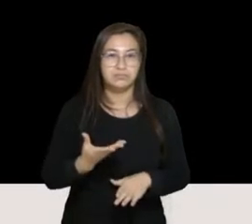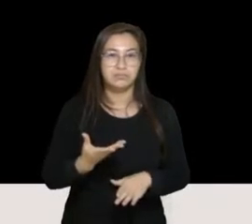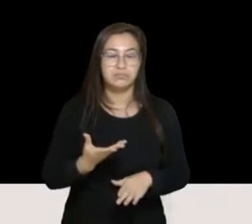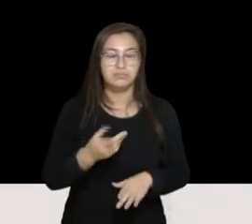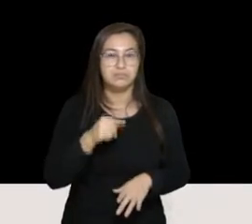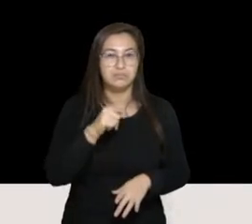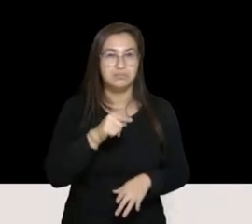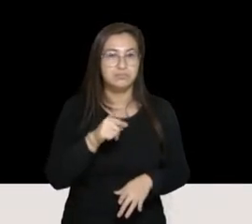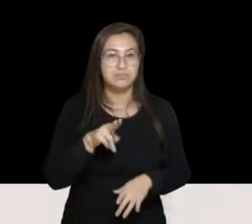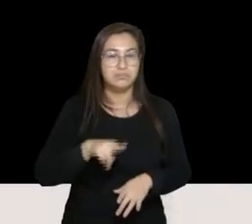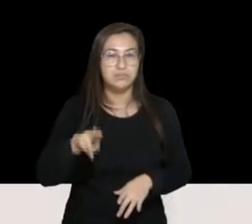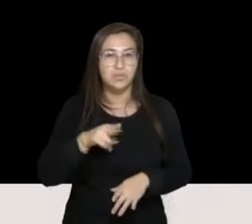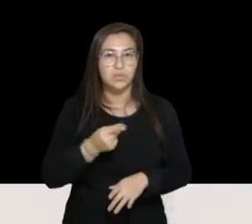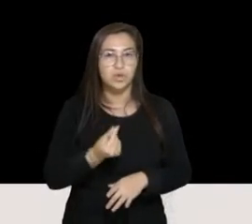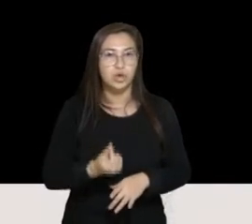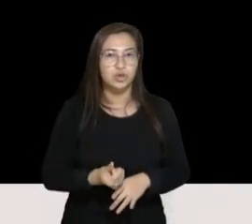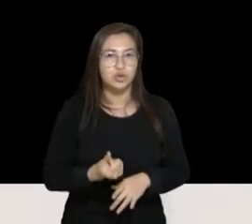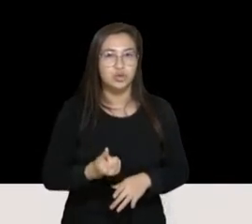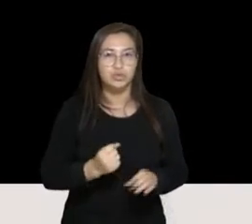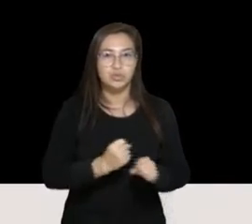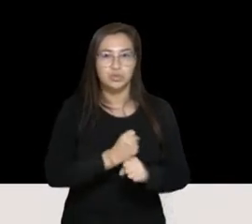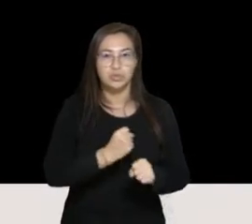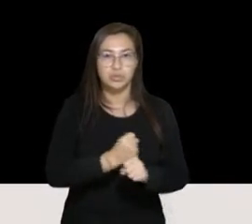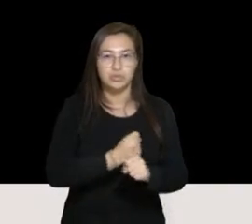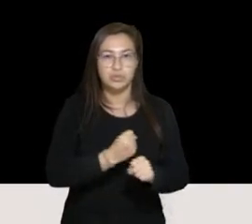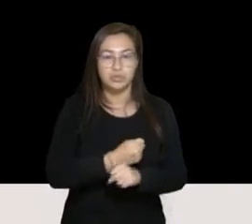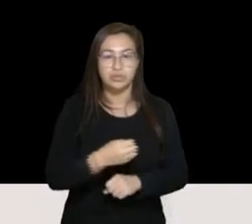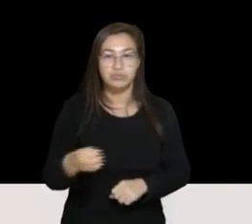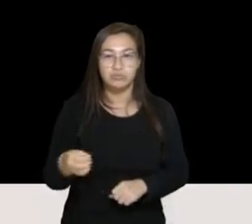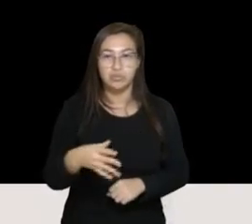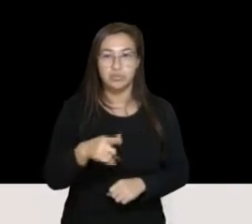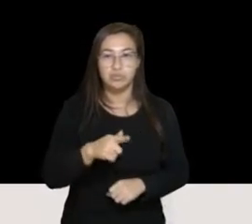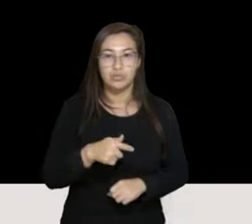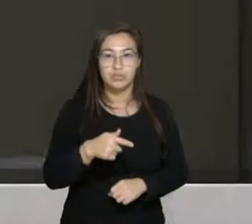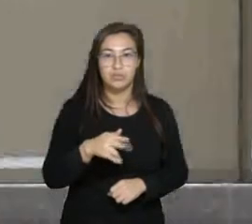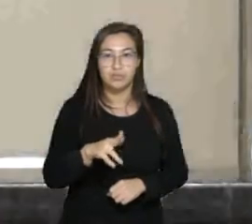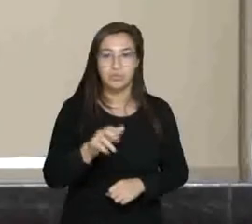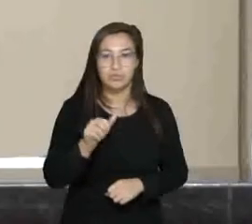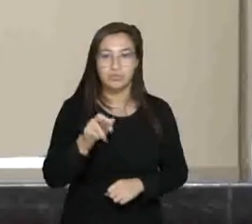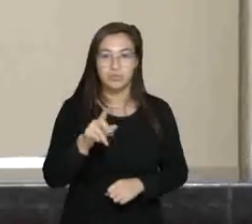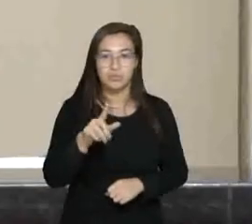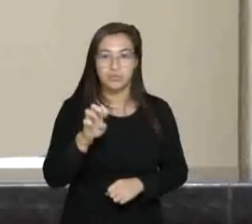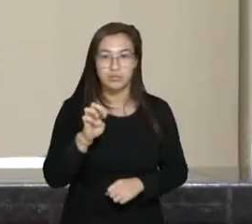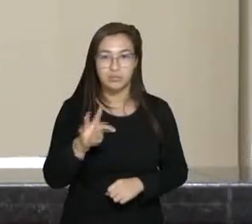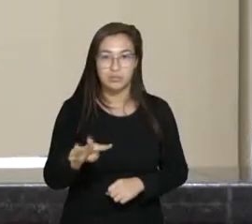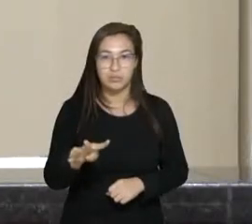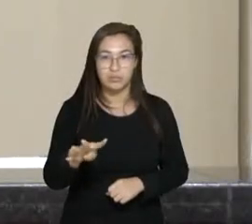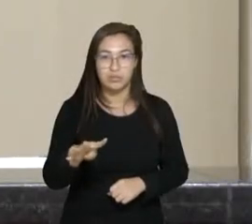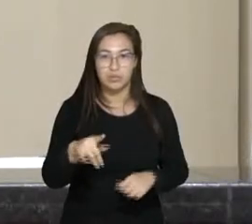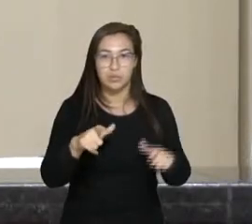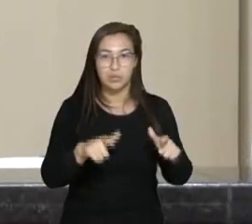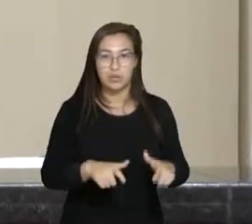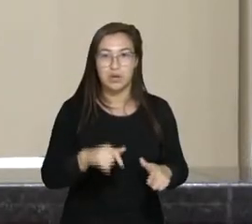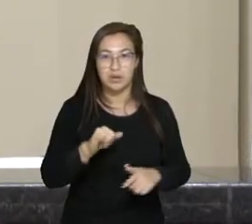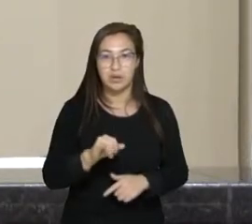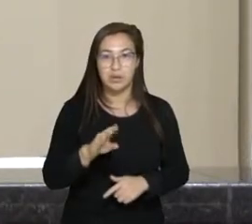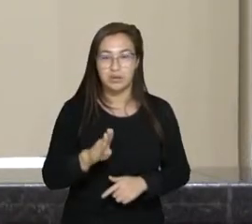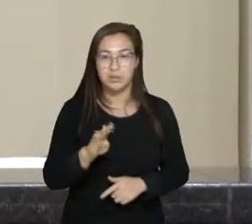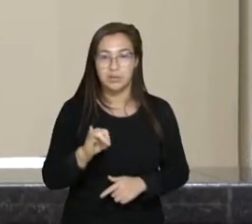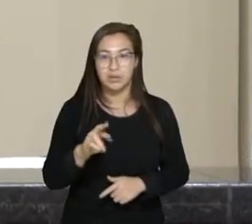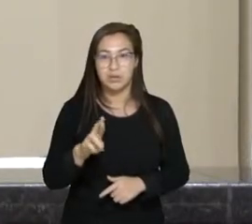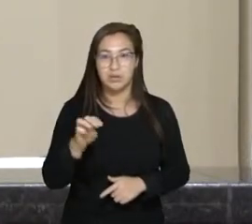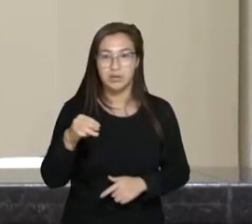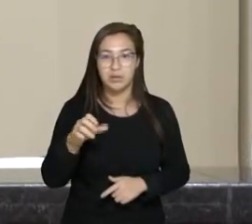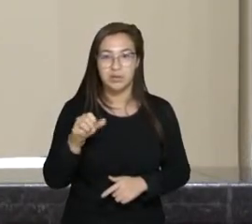utilizados para a construção do novo quartel em Ibirama em discussão em